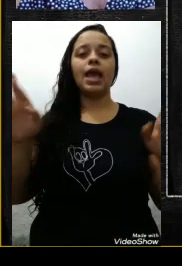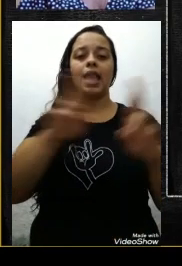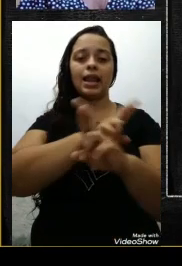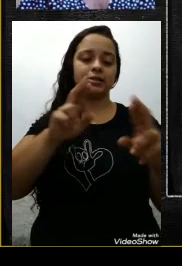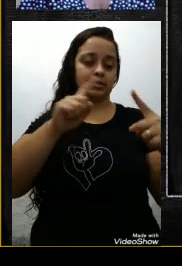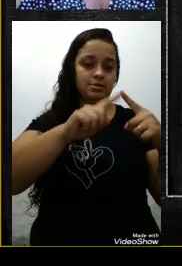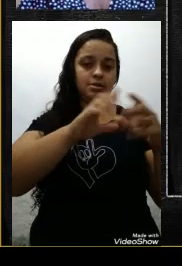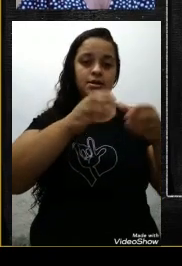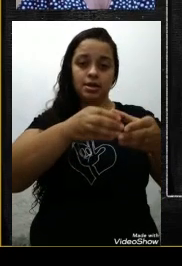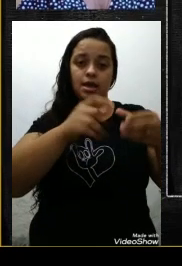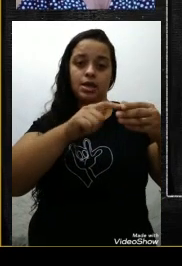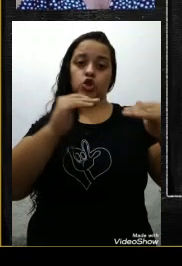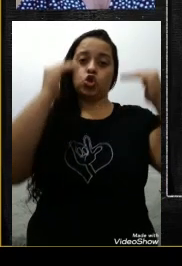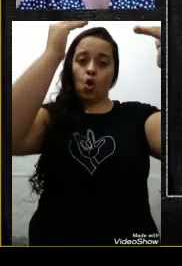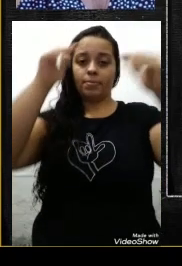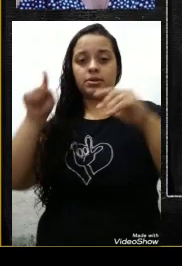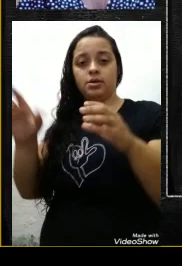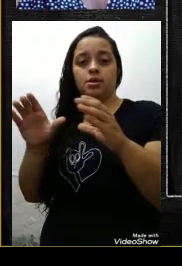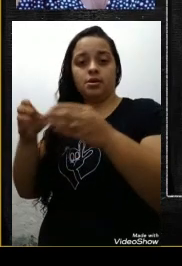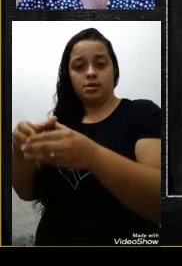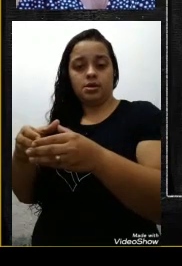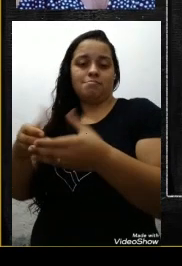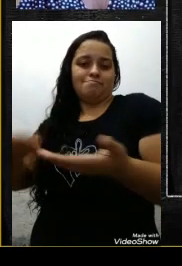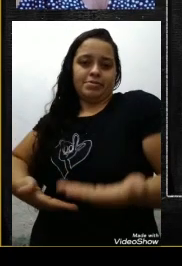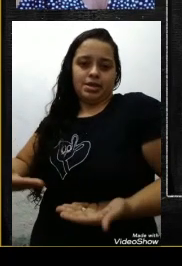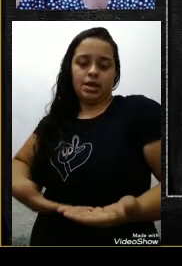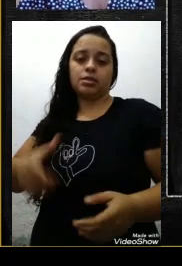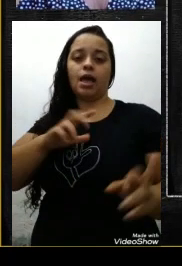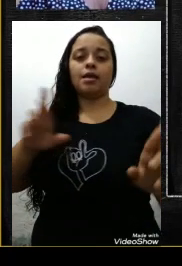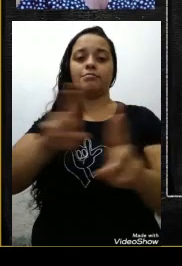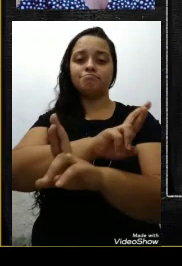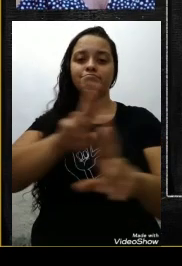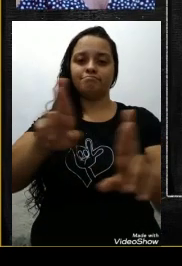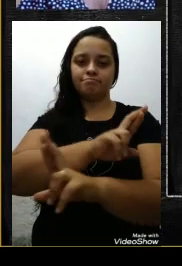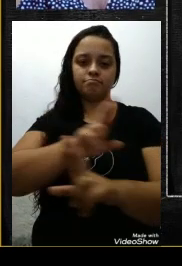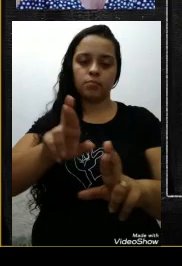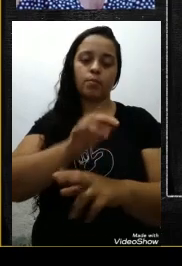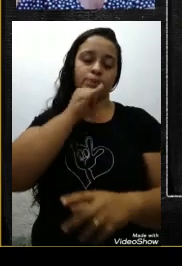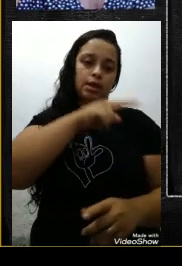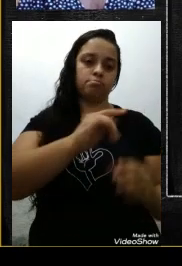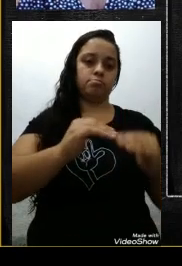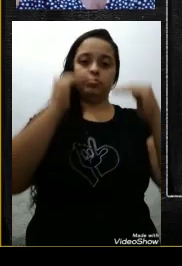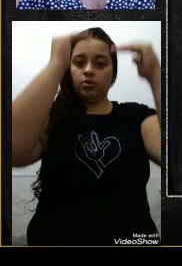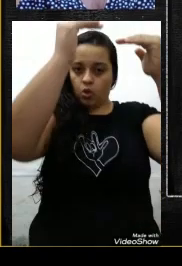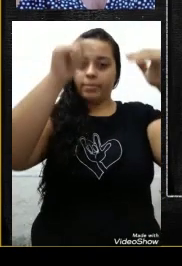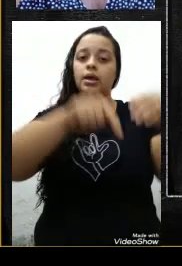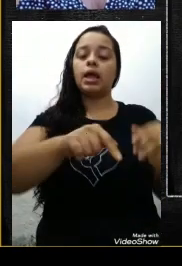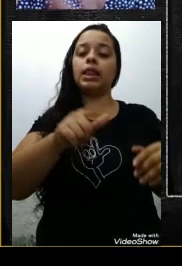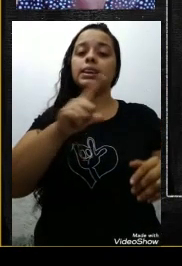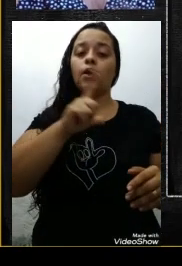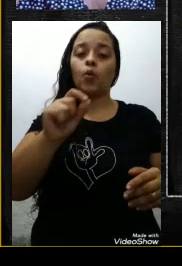relações feudais. Nobres e camponeses, nessa sociedade, eles têm obrigações mútuas. Os